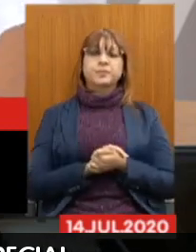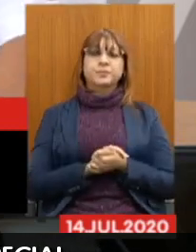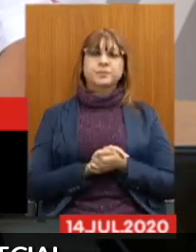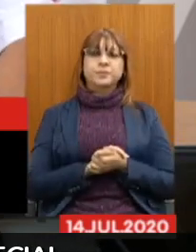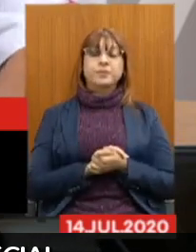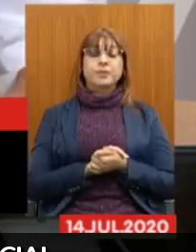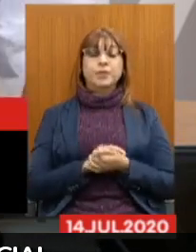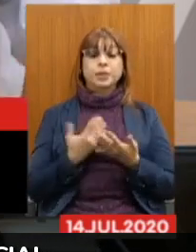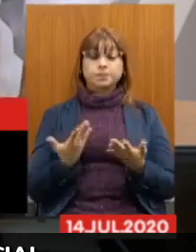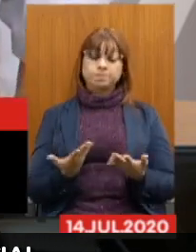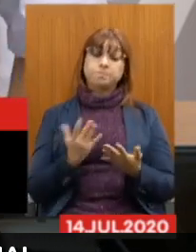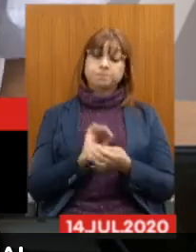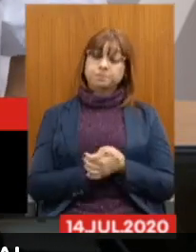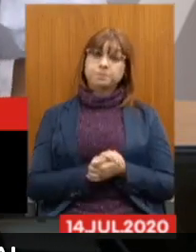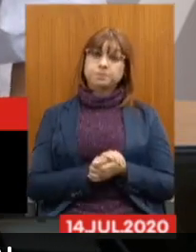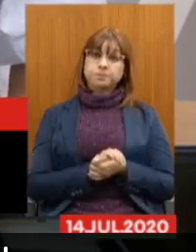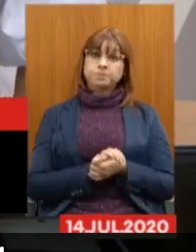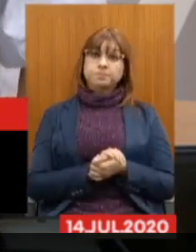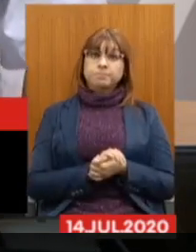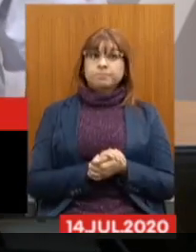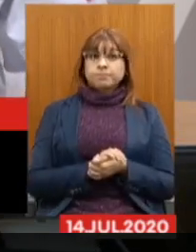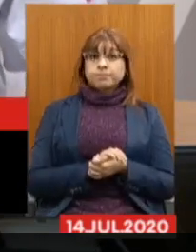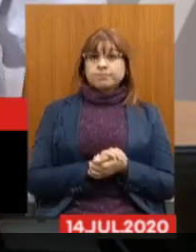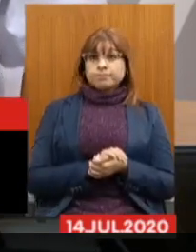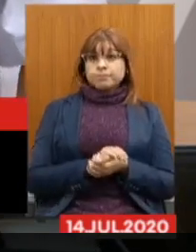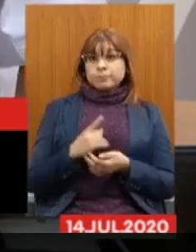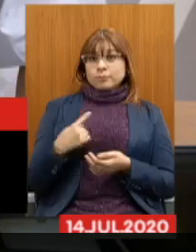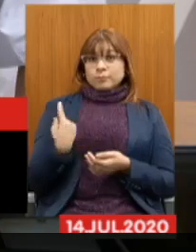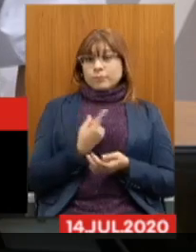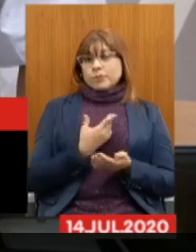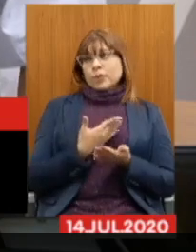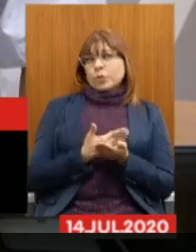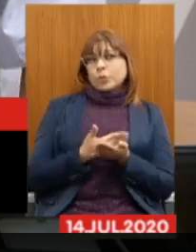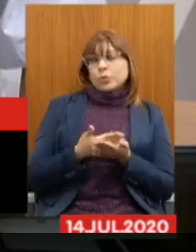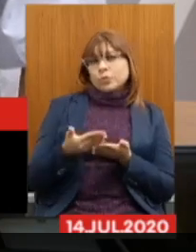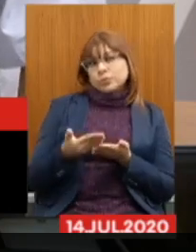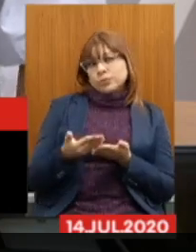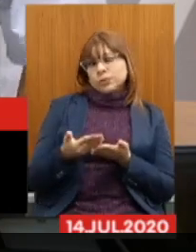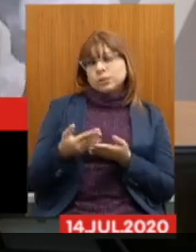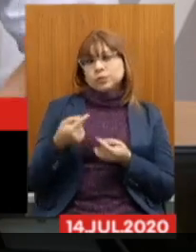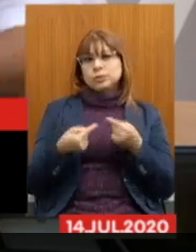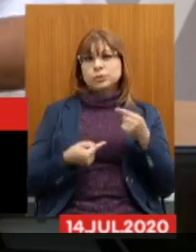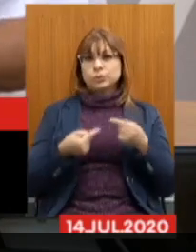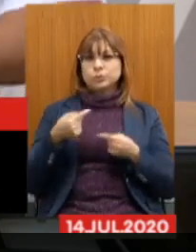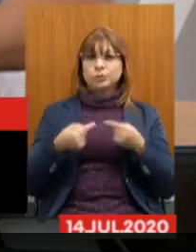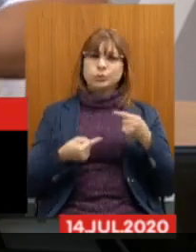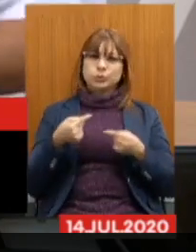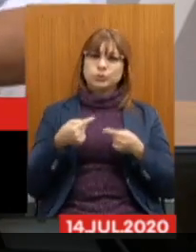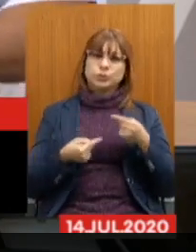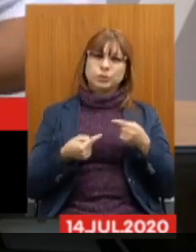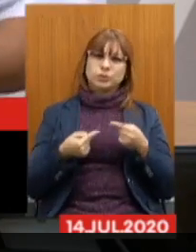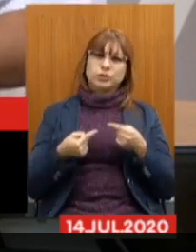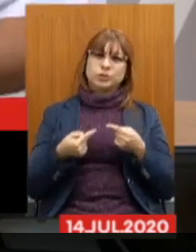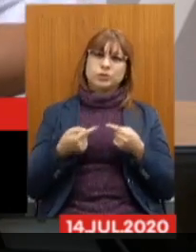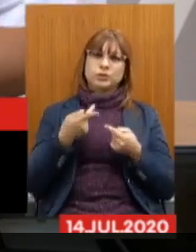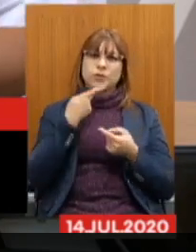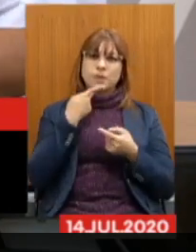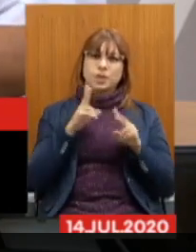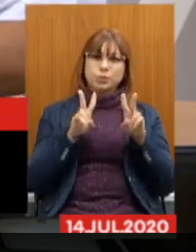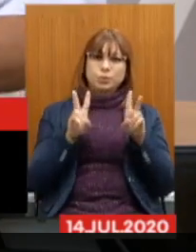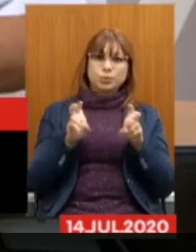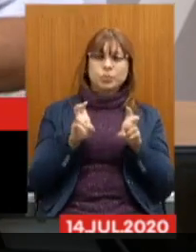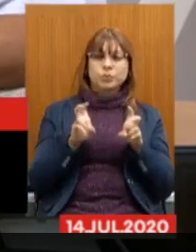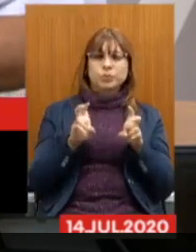Pois bem, não dá para nós começarmos a discutir, a falar ou a ponderar sobre a